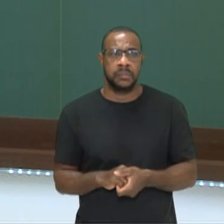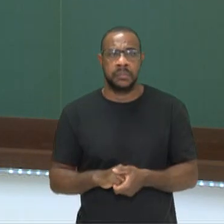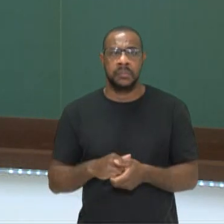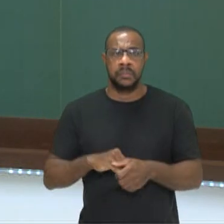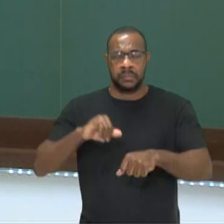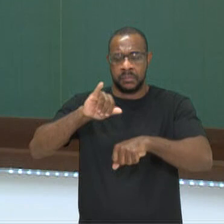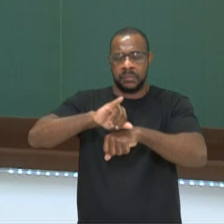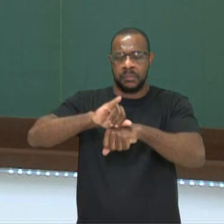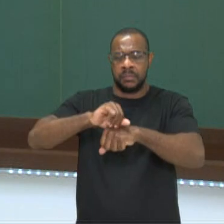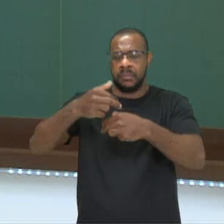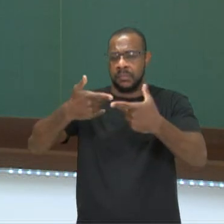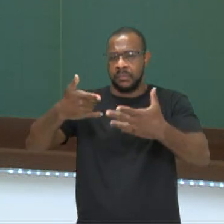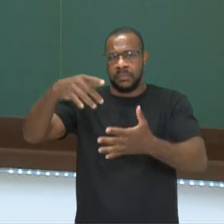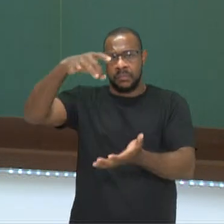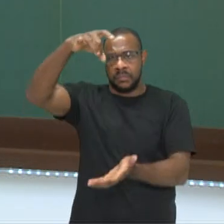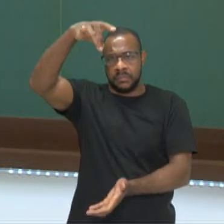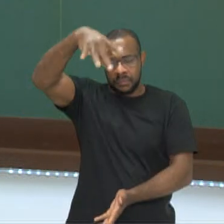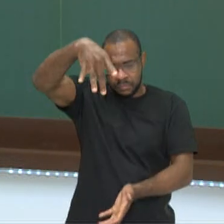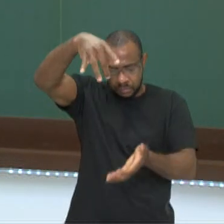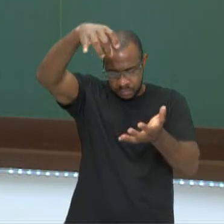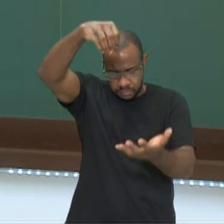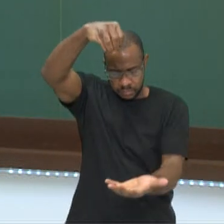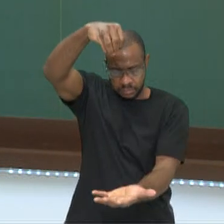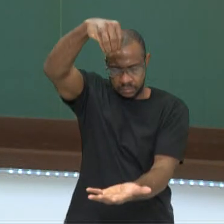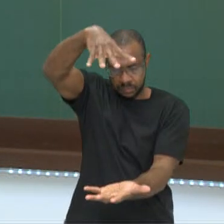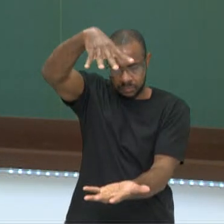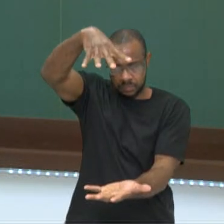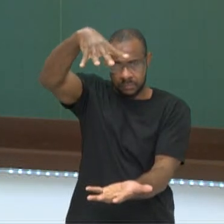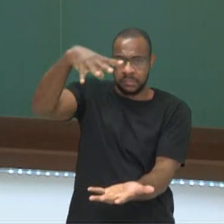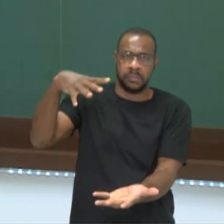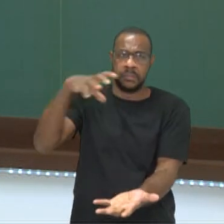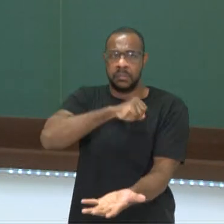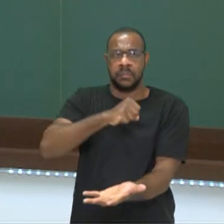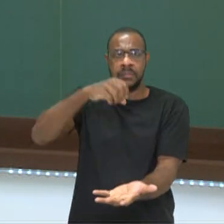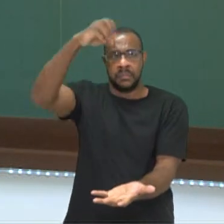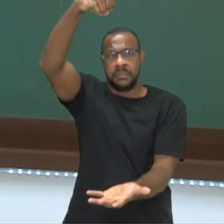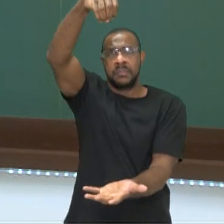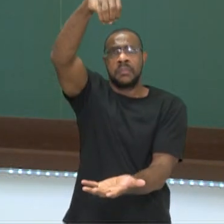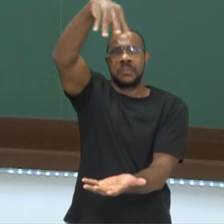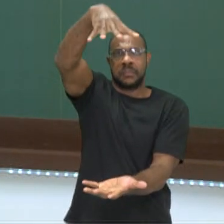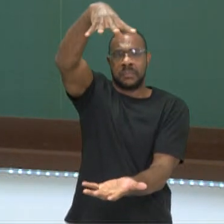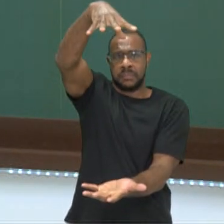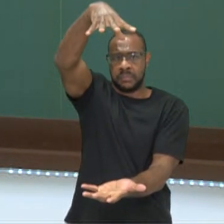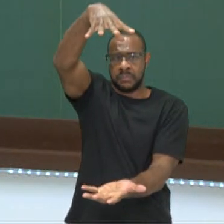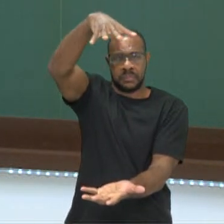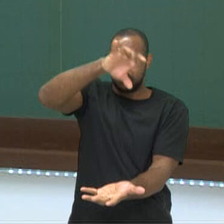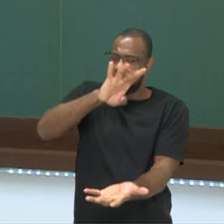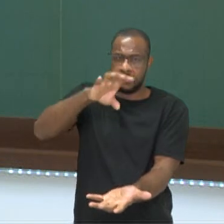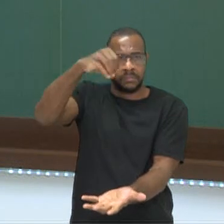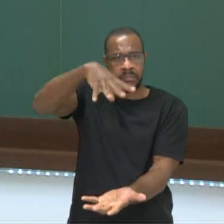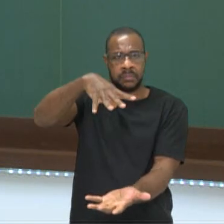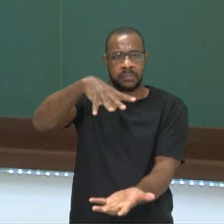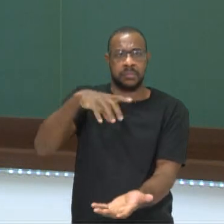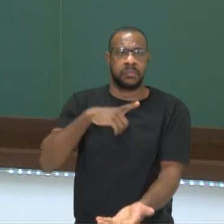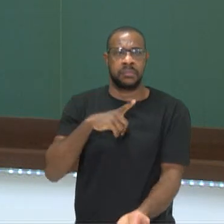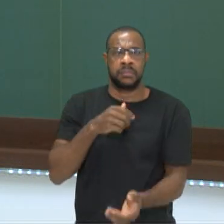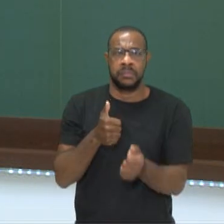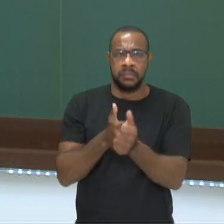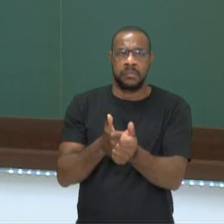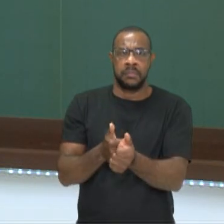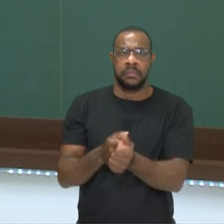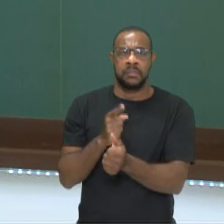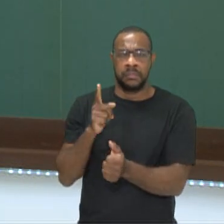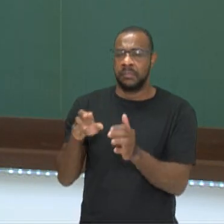objeto em queda livre, solto, sem que haja uma velocidade inicial, apenas solto, ok? Ele obedece